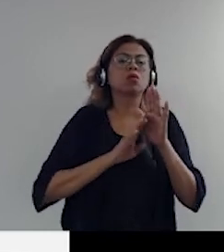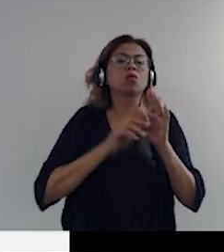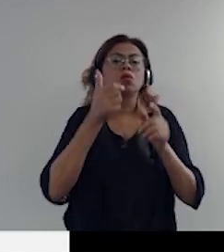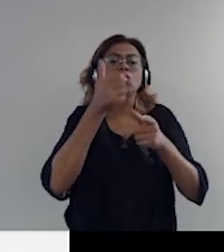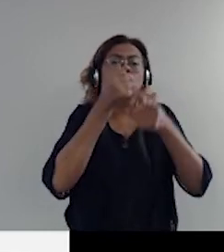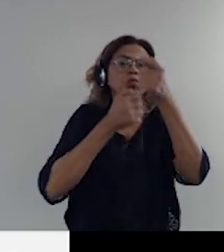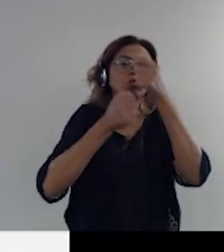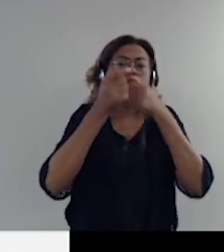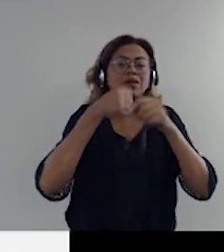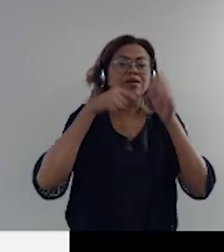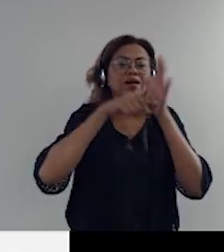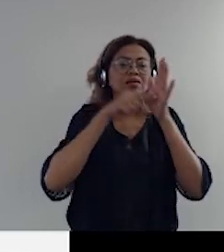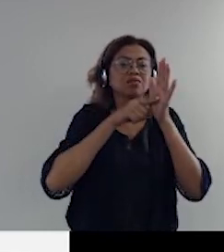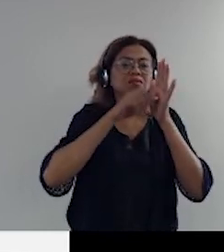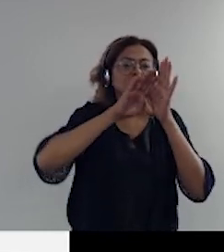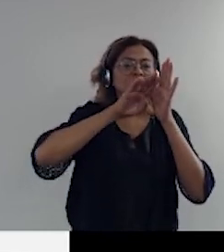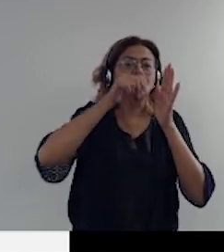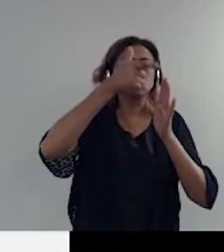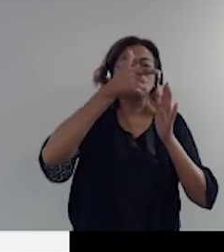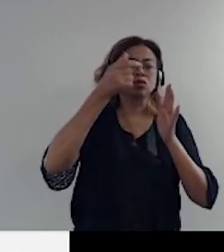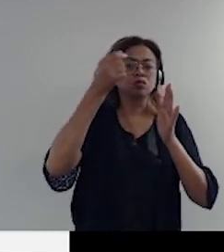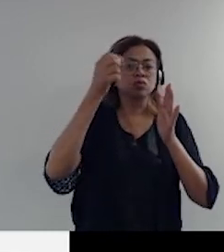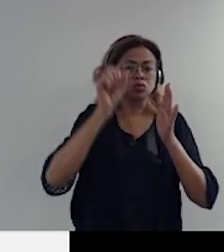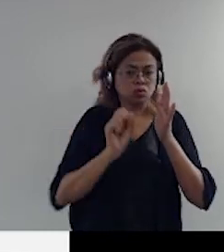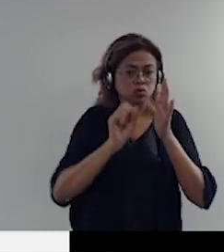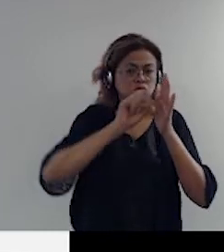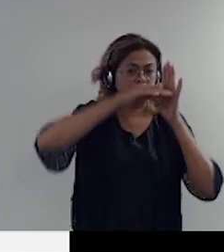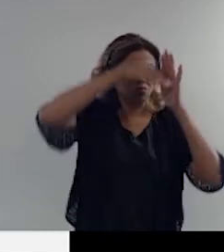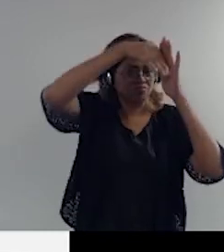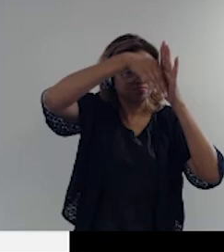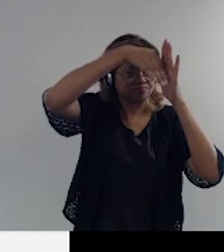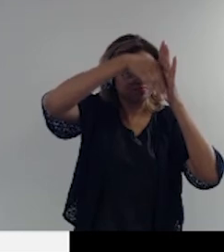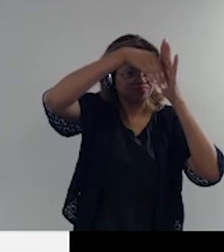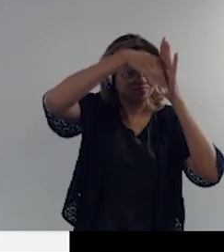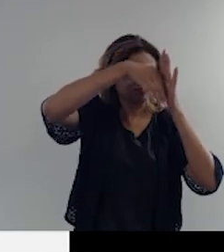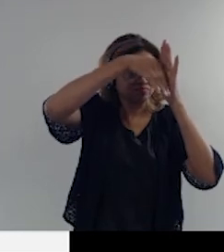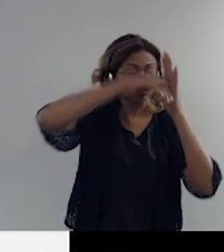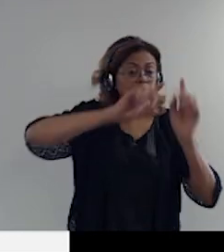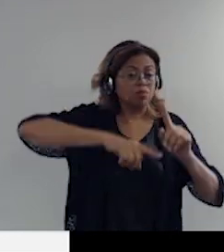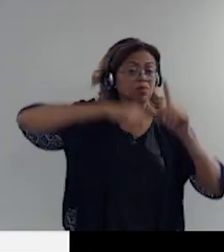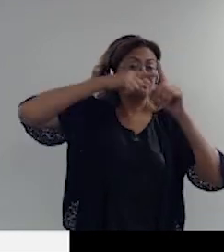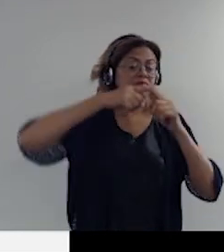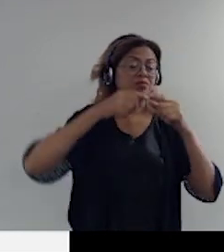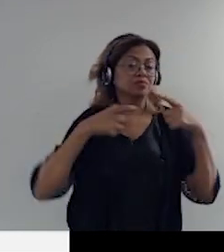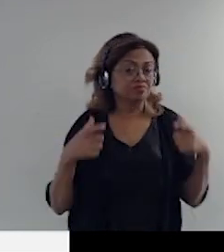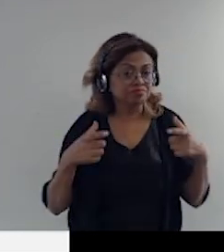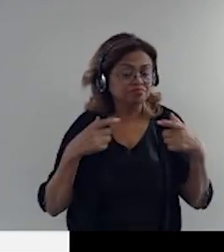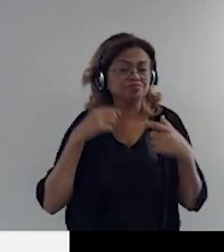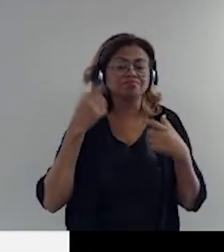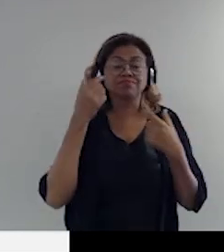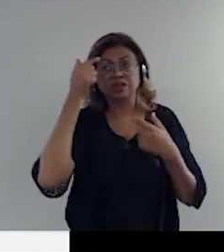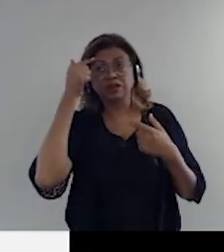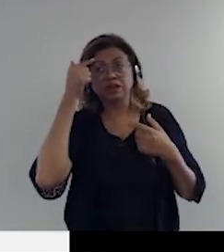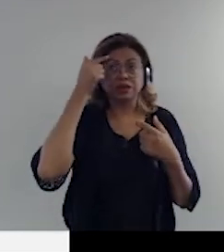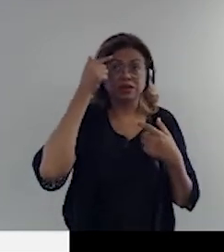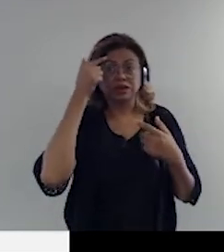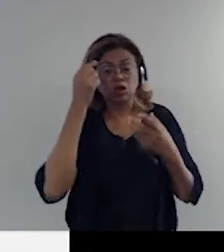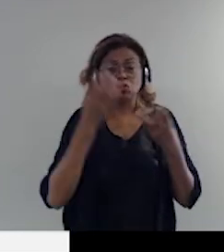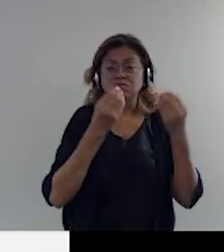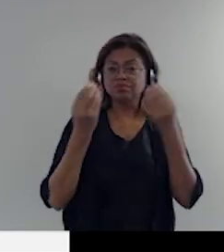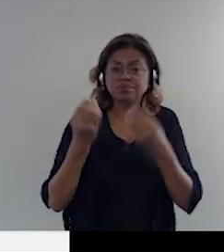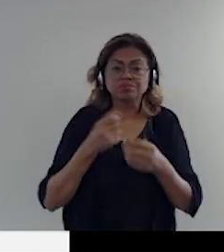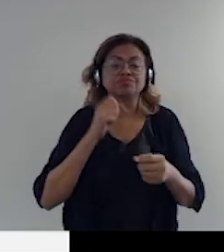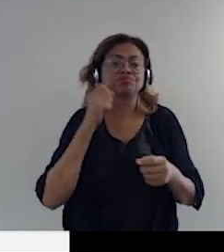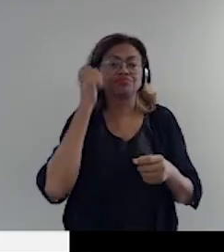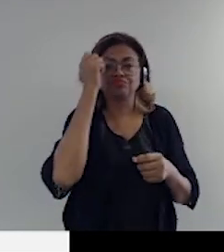em queda por um longo período. As incertezas não eram maiores, as incertezas eram tão grandes quanto